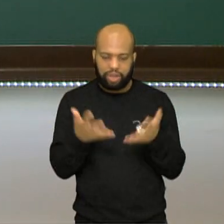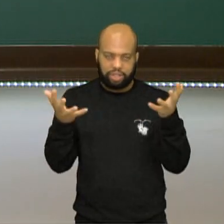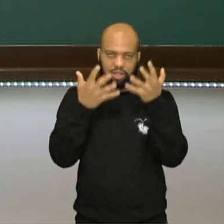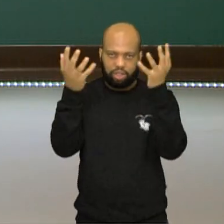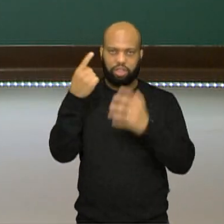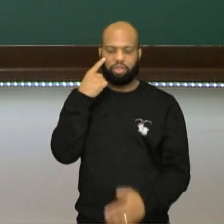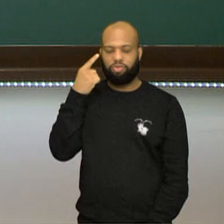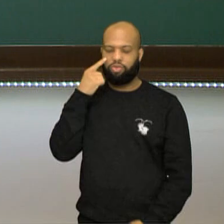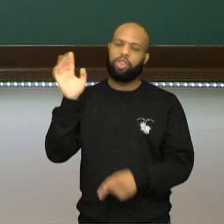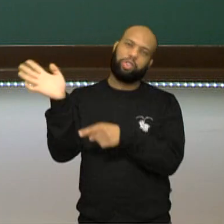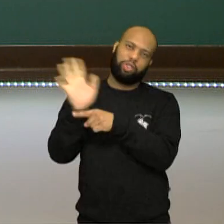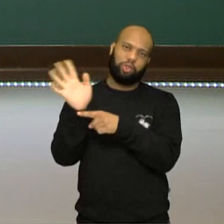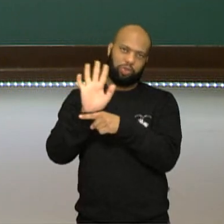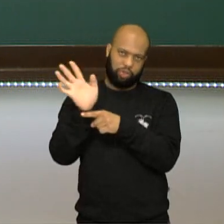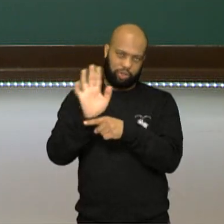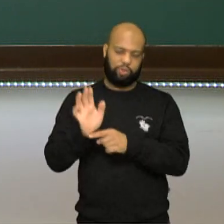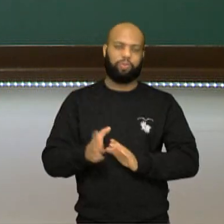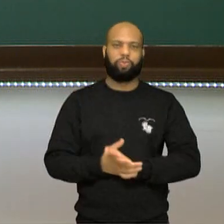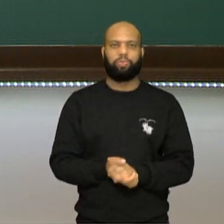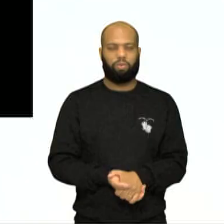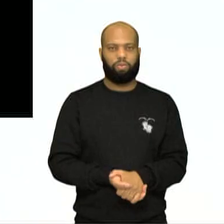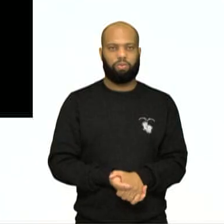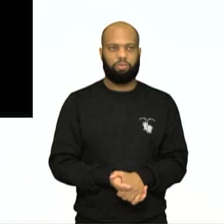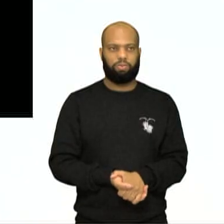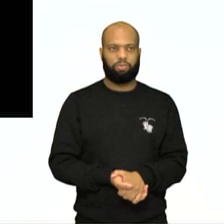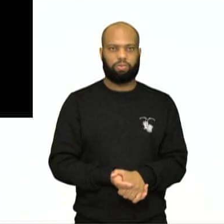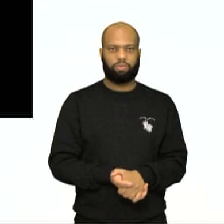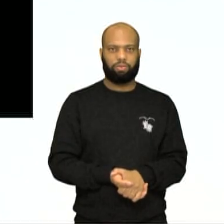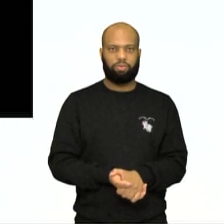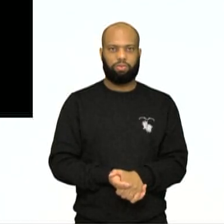goste, você vai lembrar desta música, hein, pessoal?